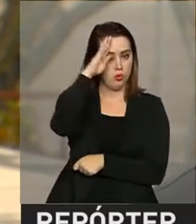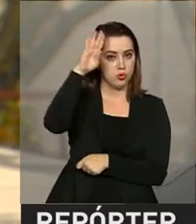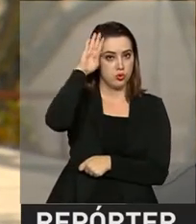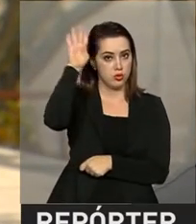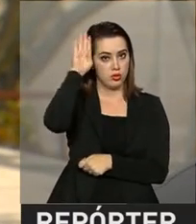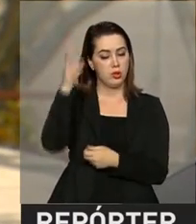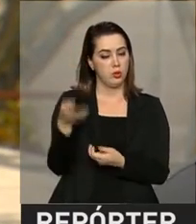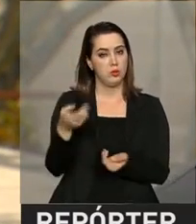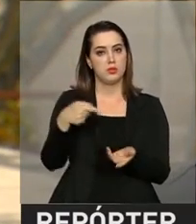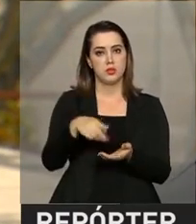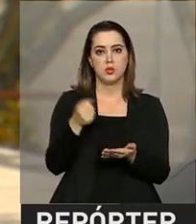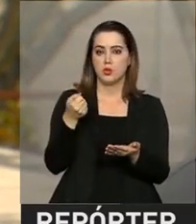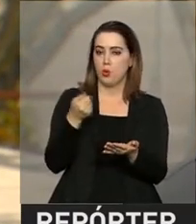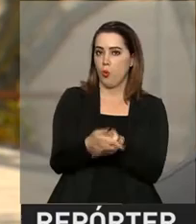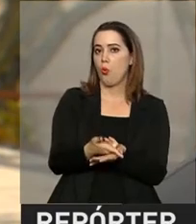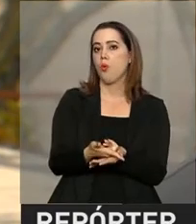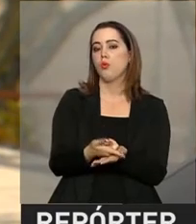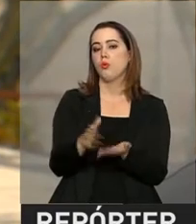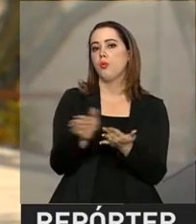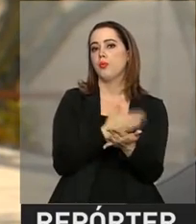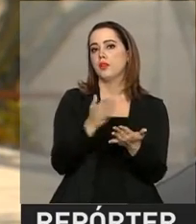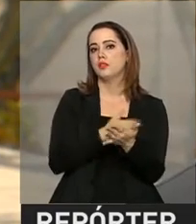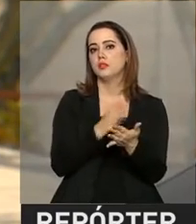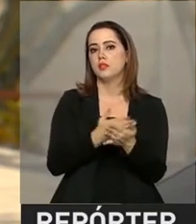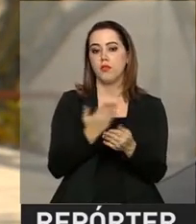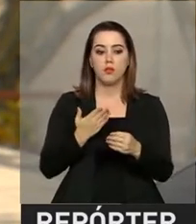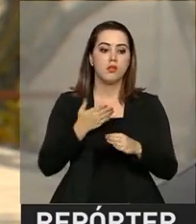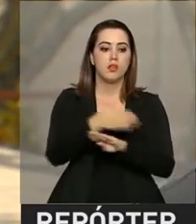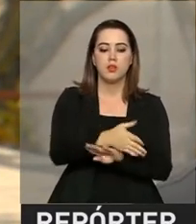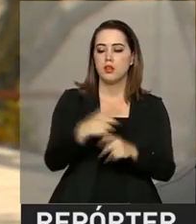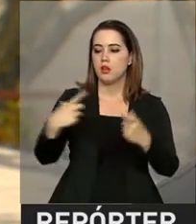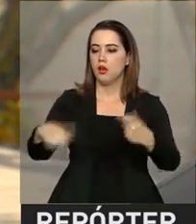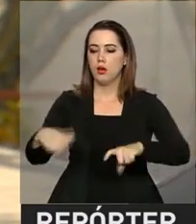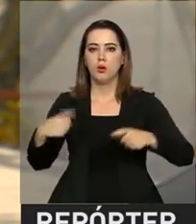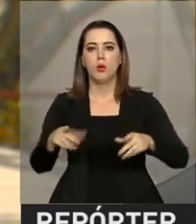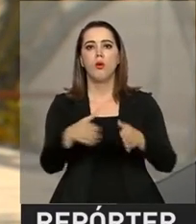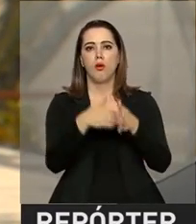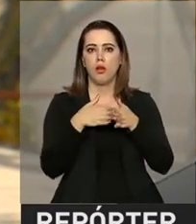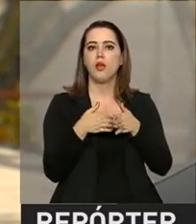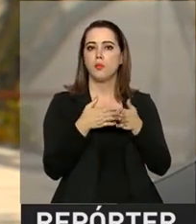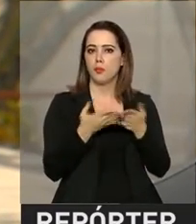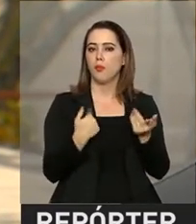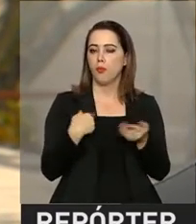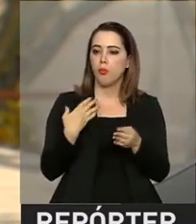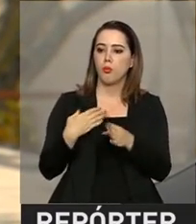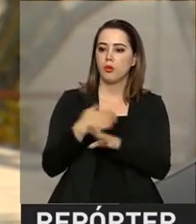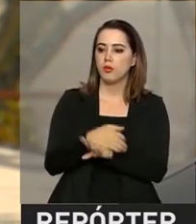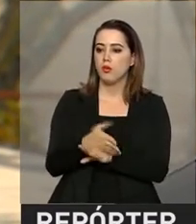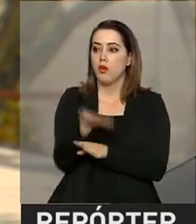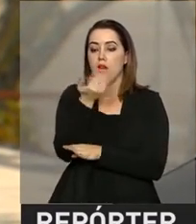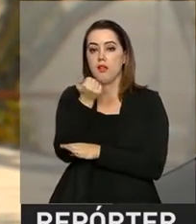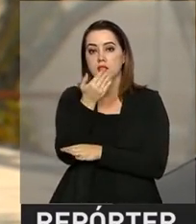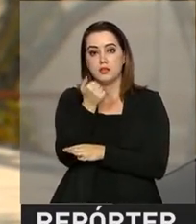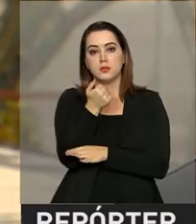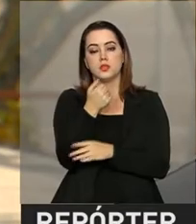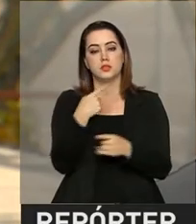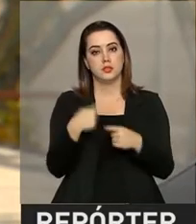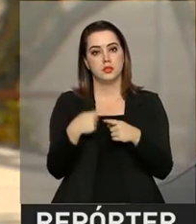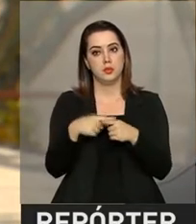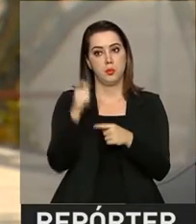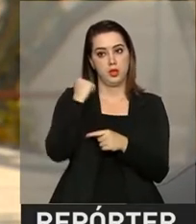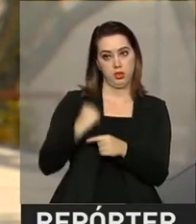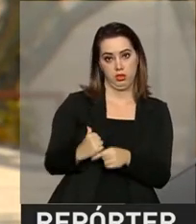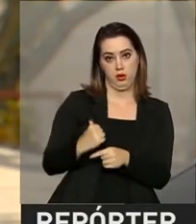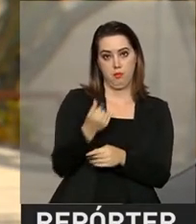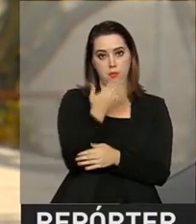professores pedem ir a algum lugar a algum local externo as vezes que é solicitado também me alimentar com a bolsa alimentação não é